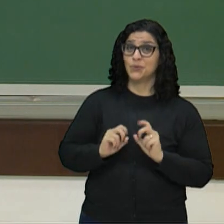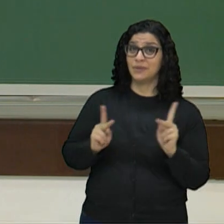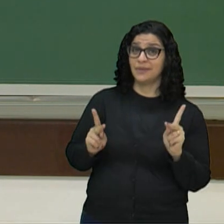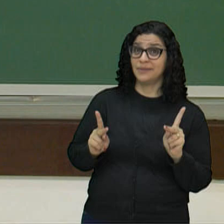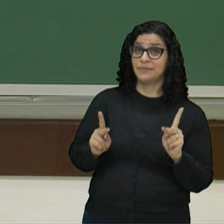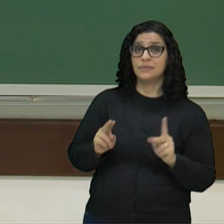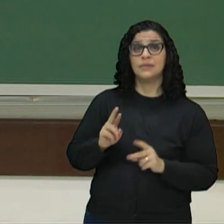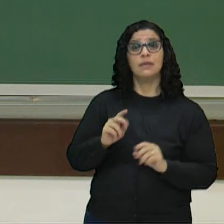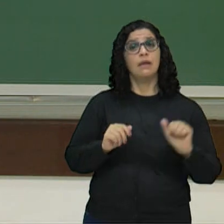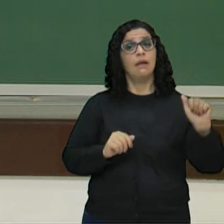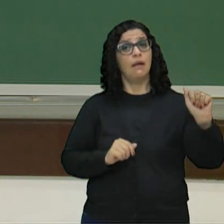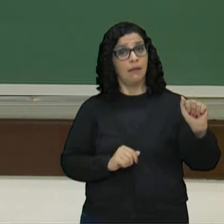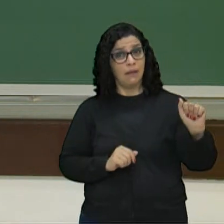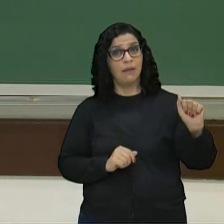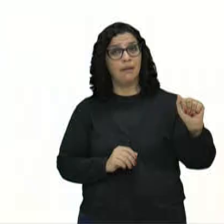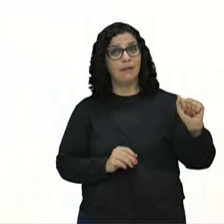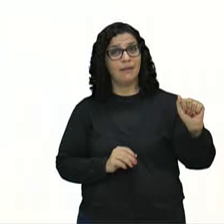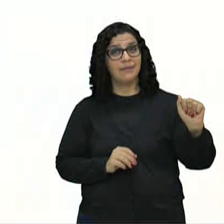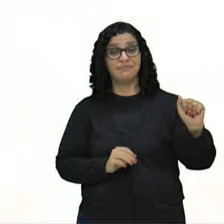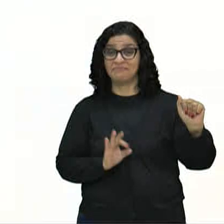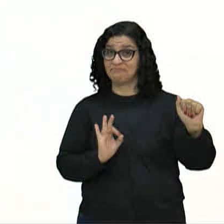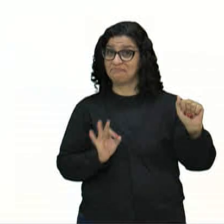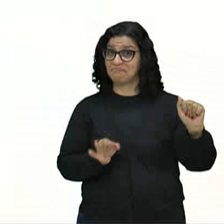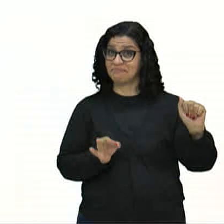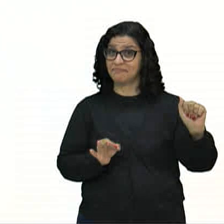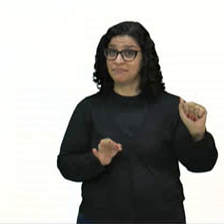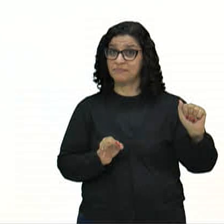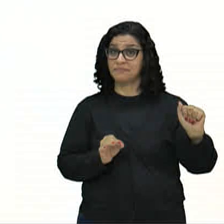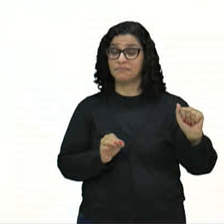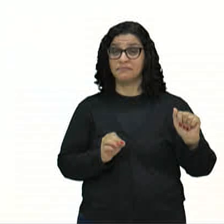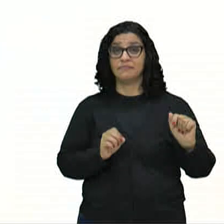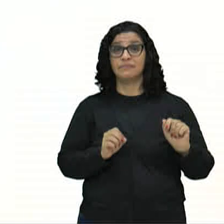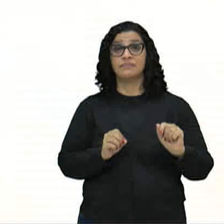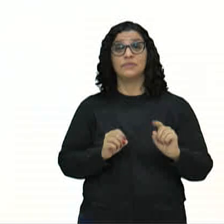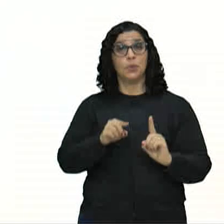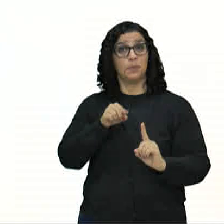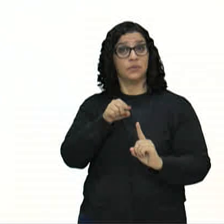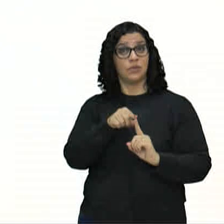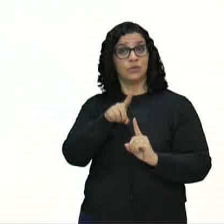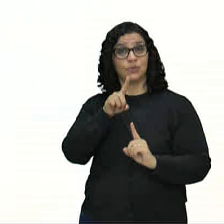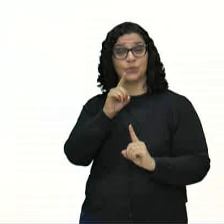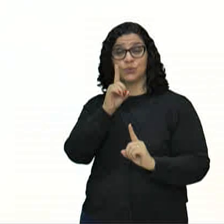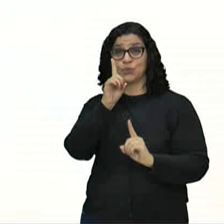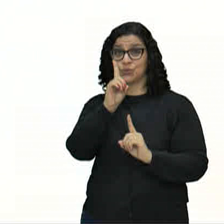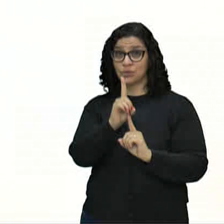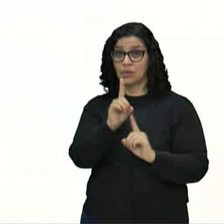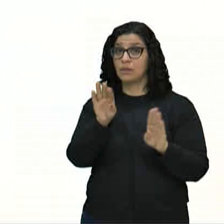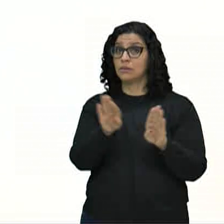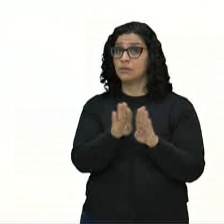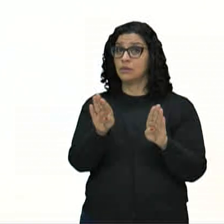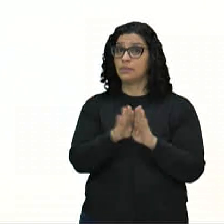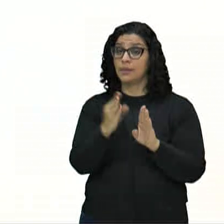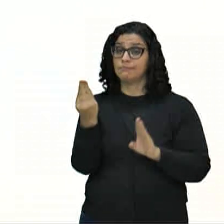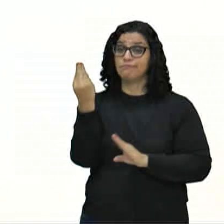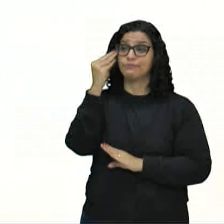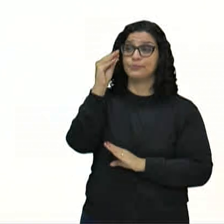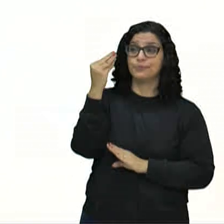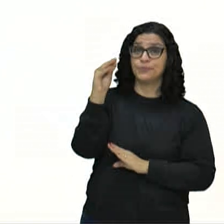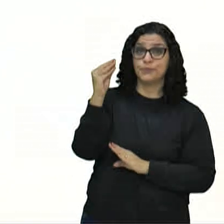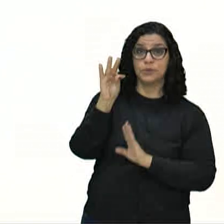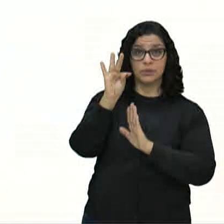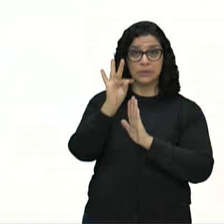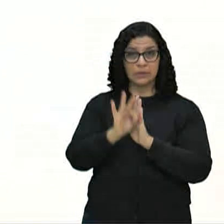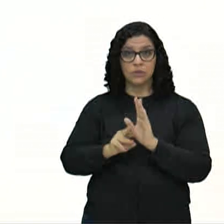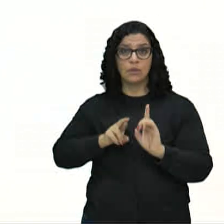Ok, letra A, pessoal, objeto direto, ok? As expressões que marcam lá no texto